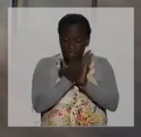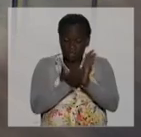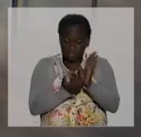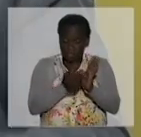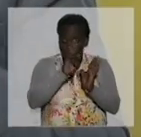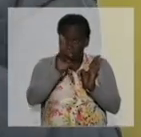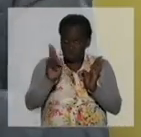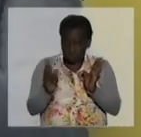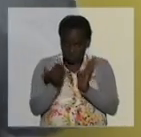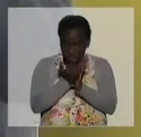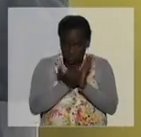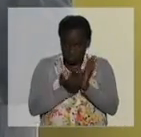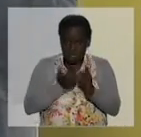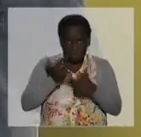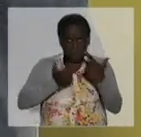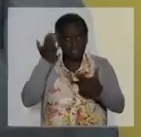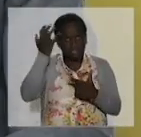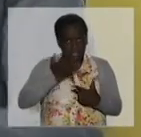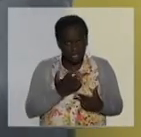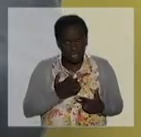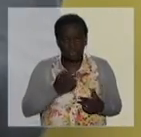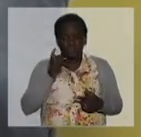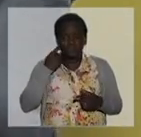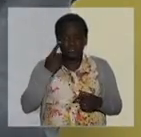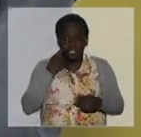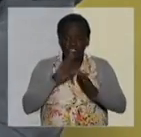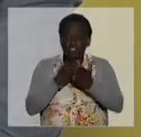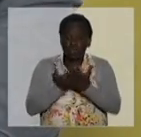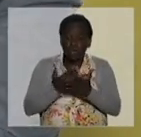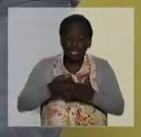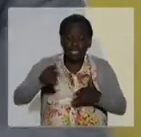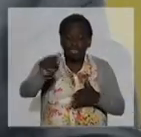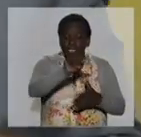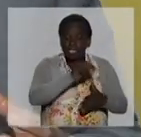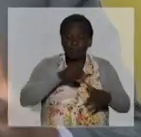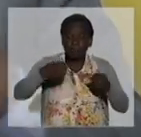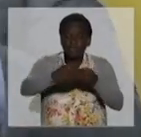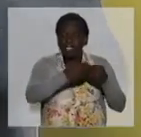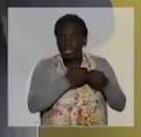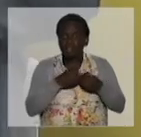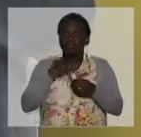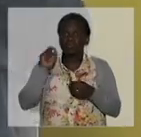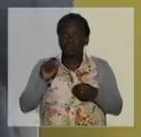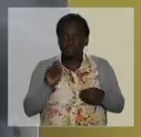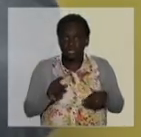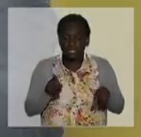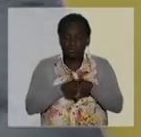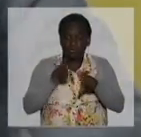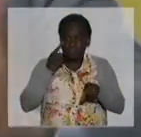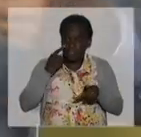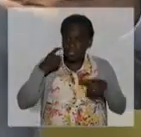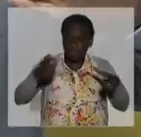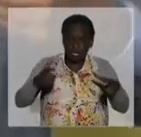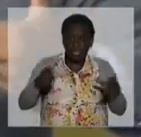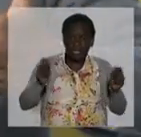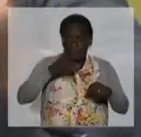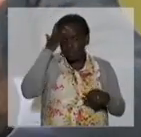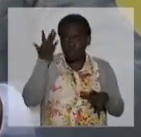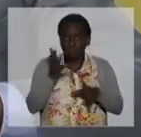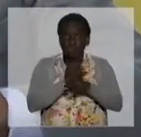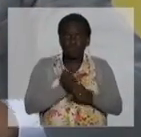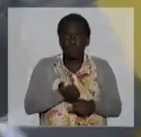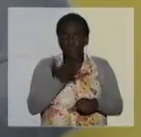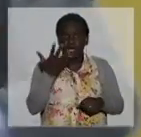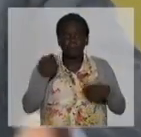cadastramento dos clubes. Um trabalho sério. Sério. Verificar as escolas no entorno. Verificar a capacidade instalada. O que é